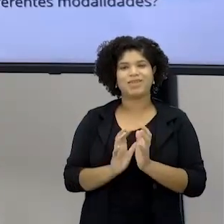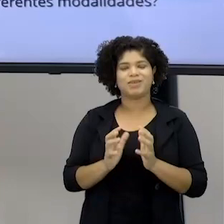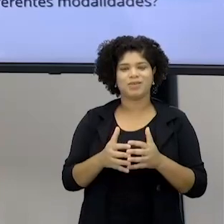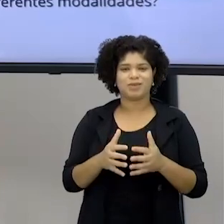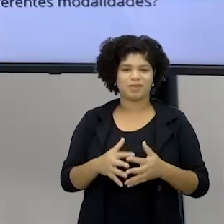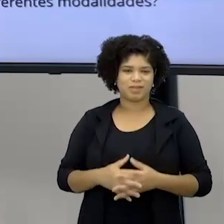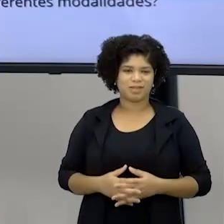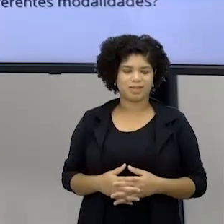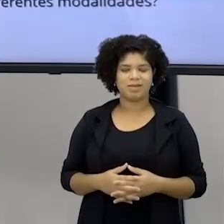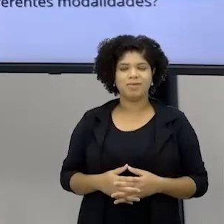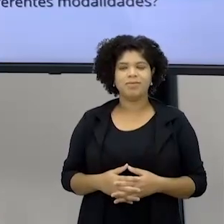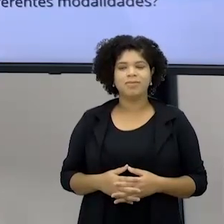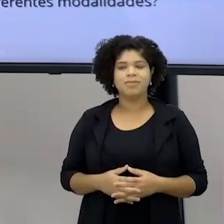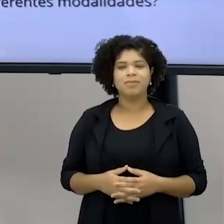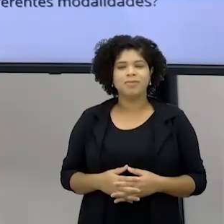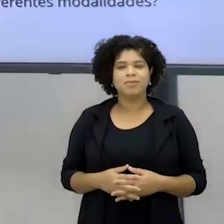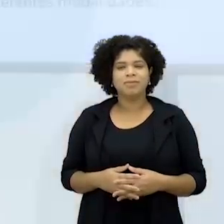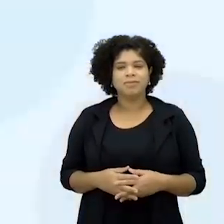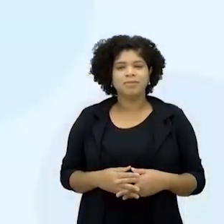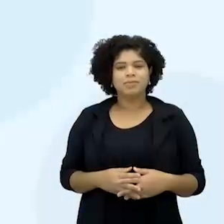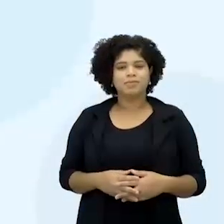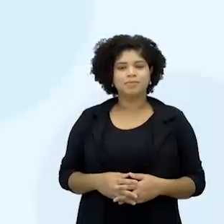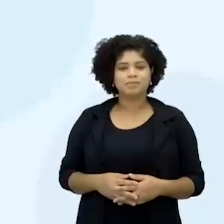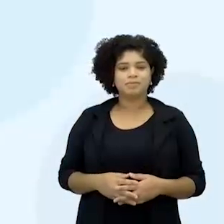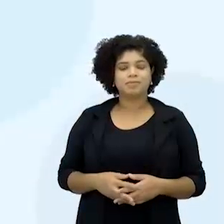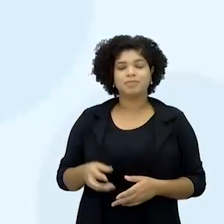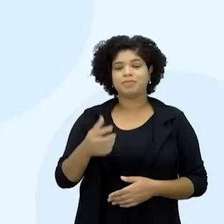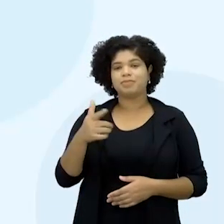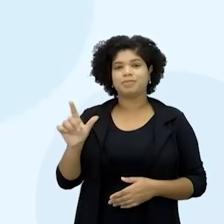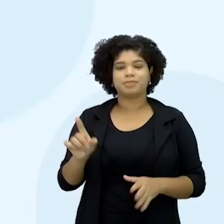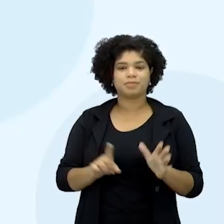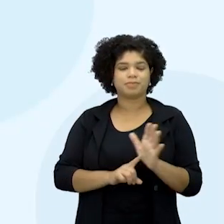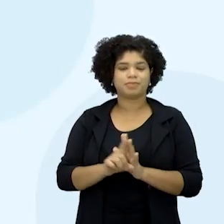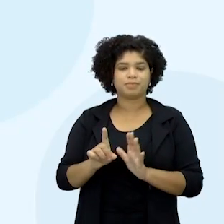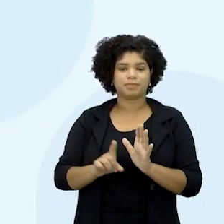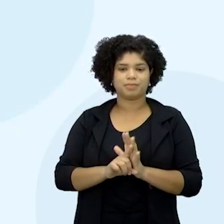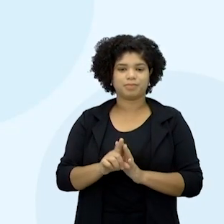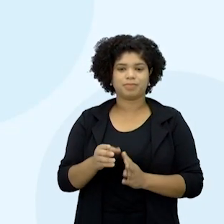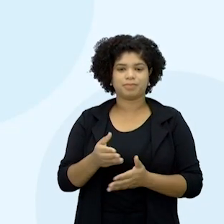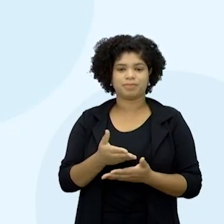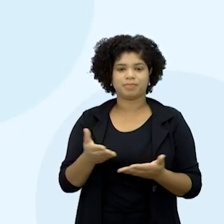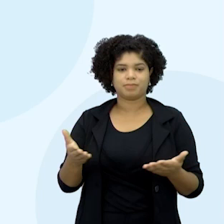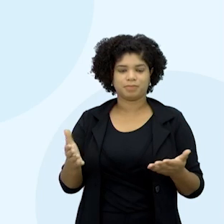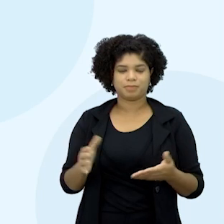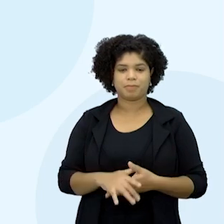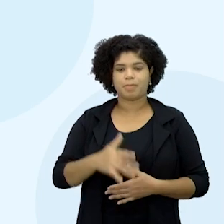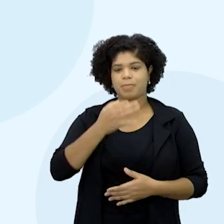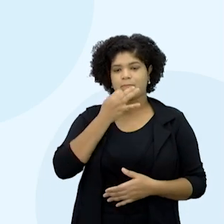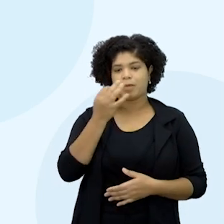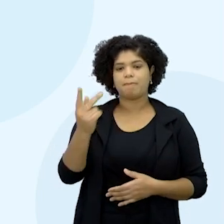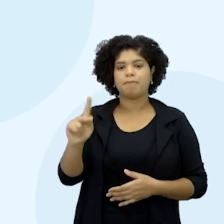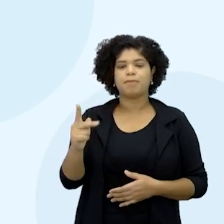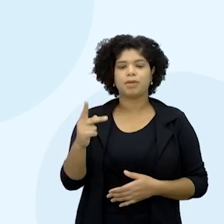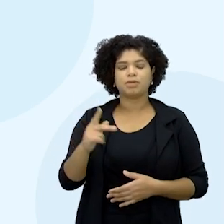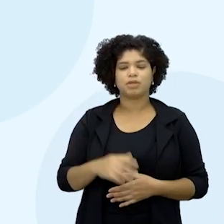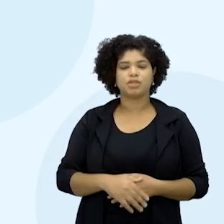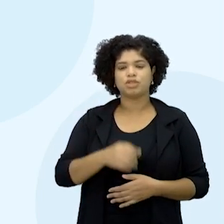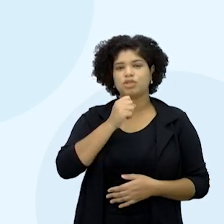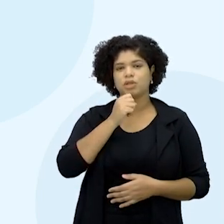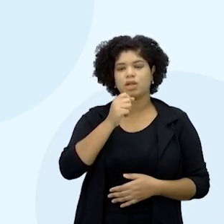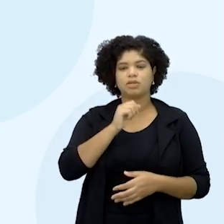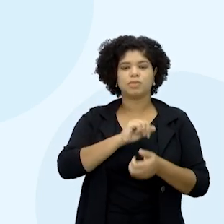tá? Vamos lá. Outra pergunta norteadora para vocês. Na sua opinião, o